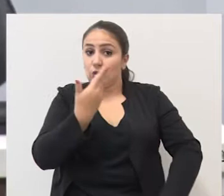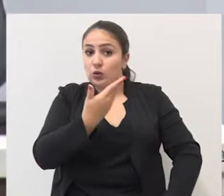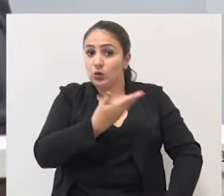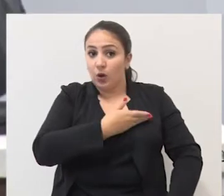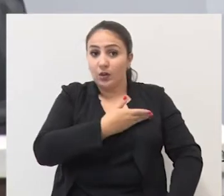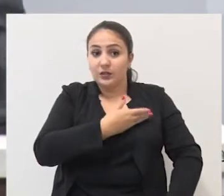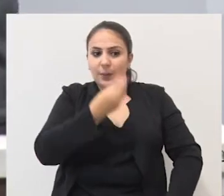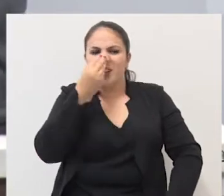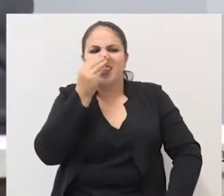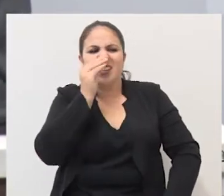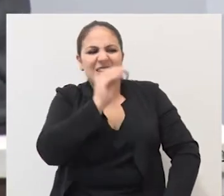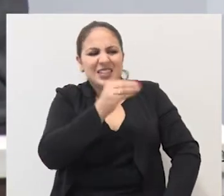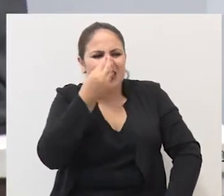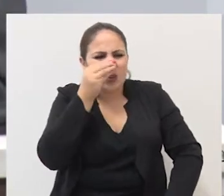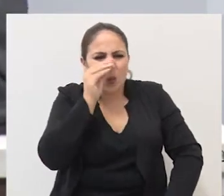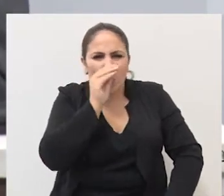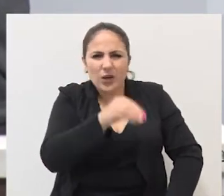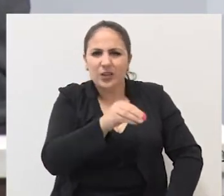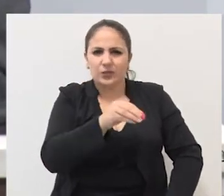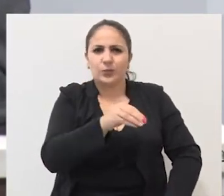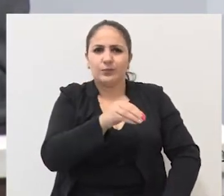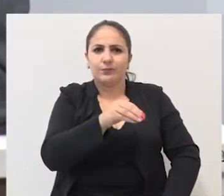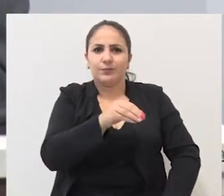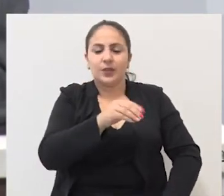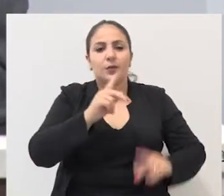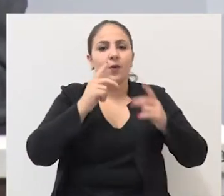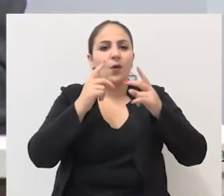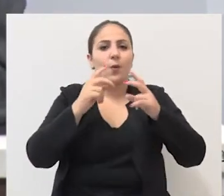Estamos atropelando